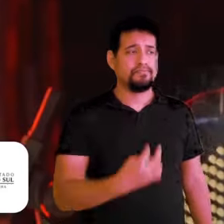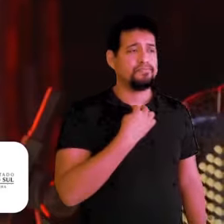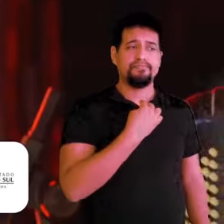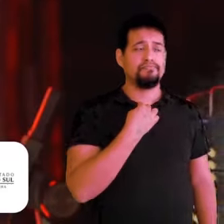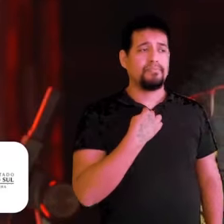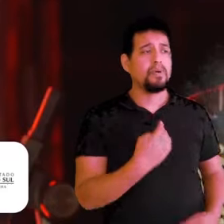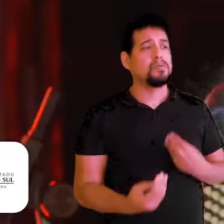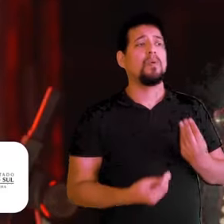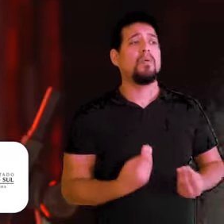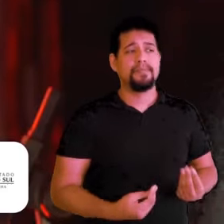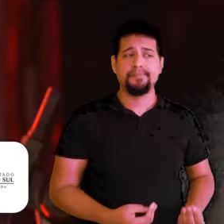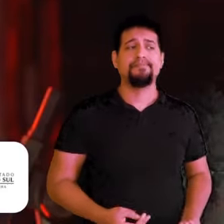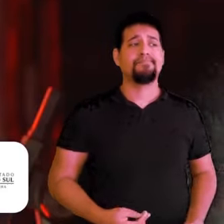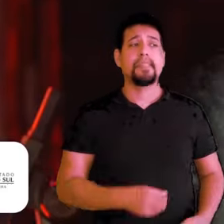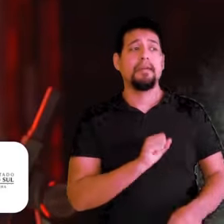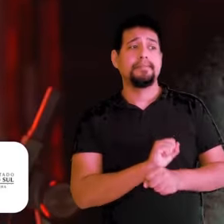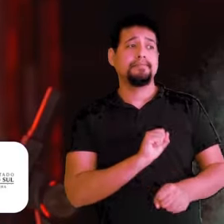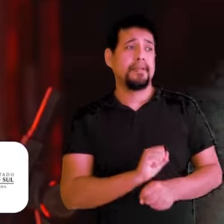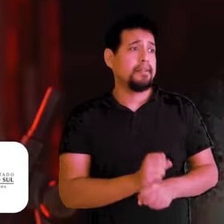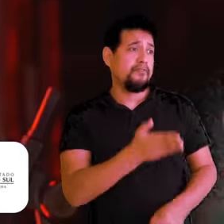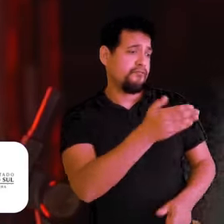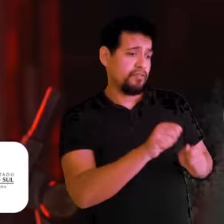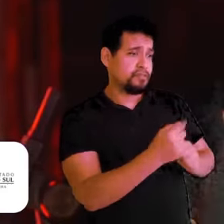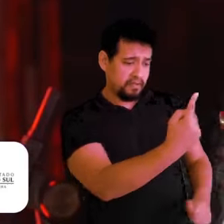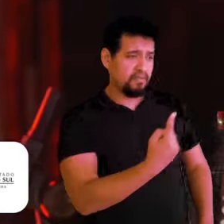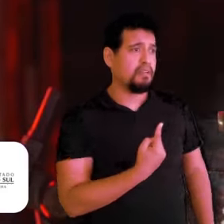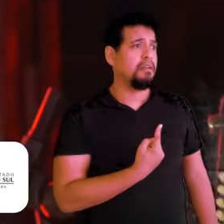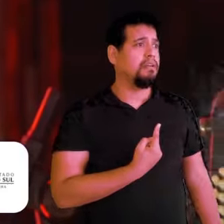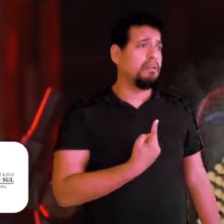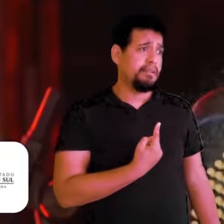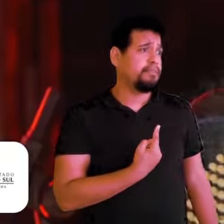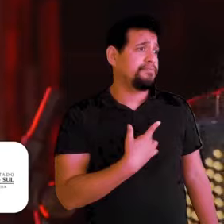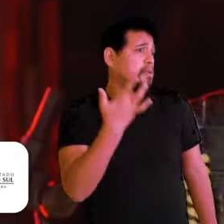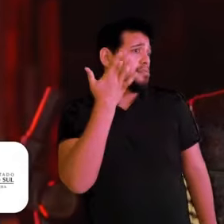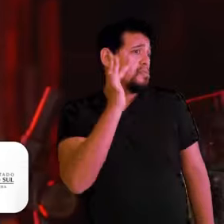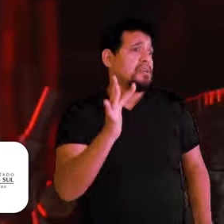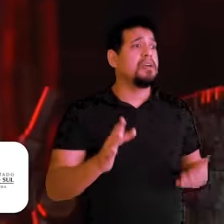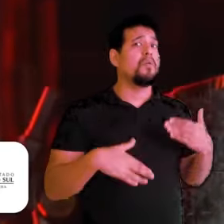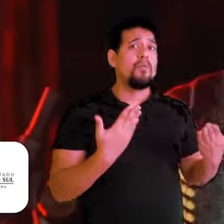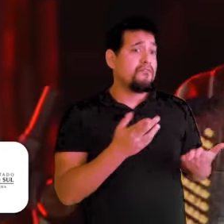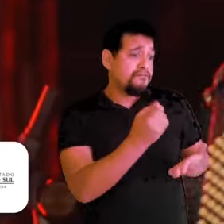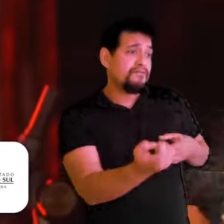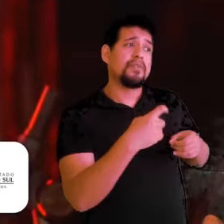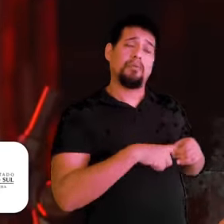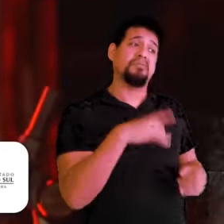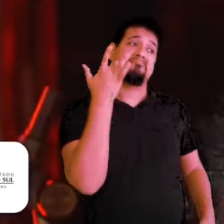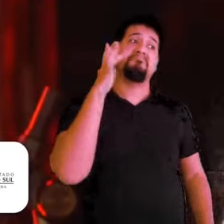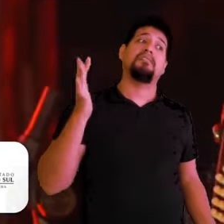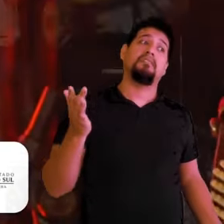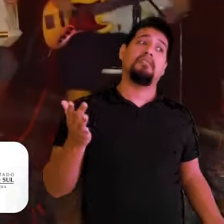O que eu não posso é ficar esperando por você. sem saber se